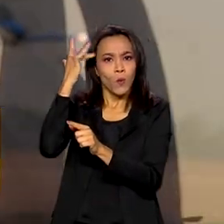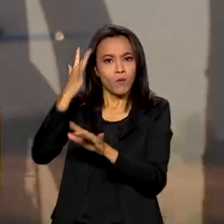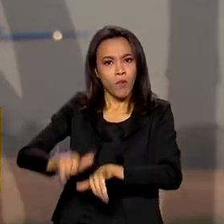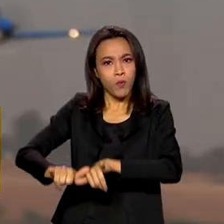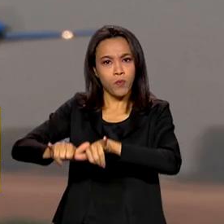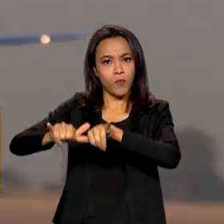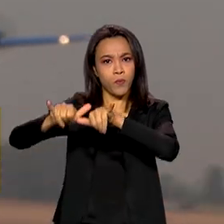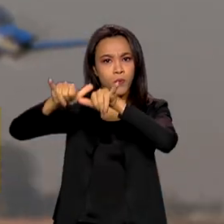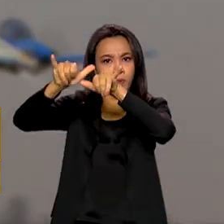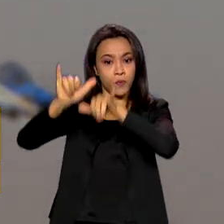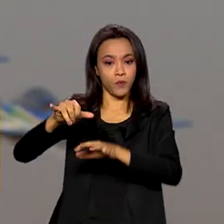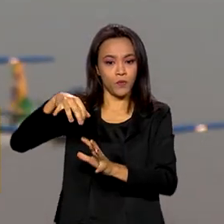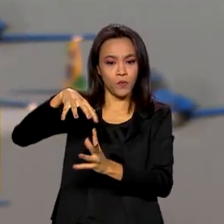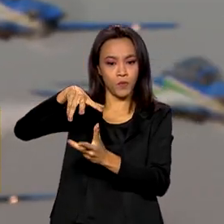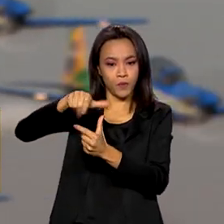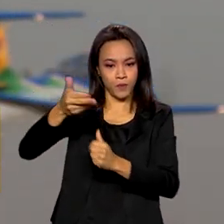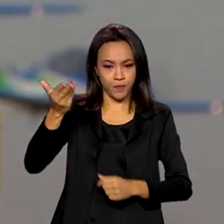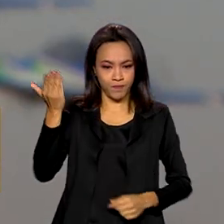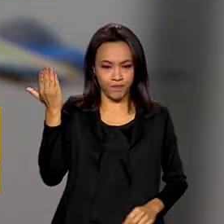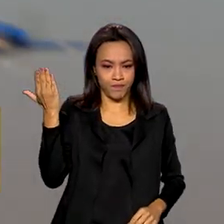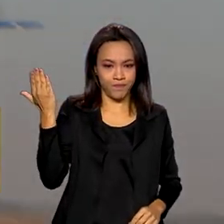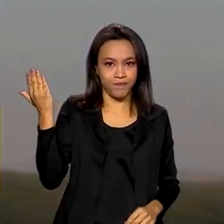mundo.